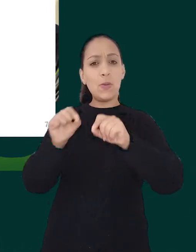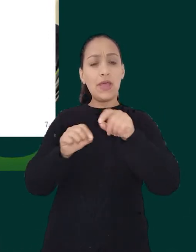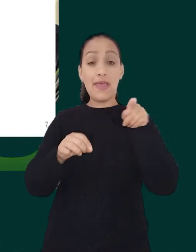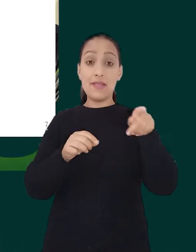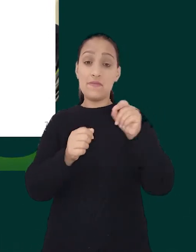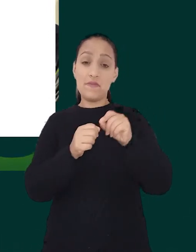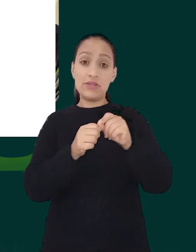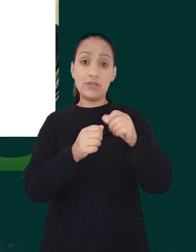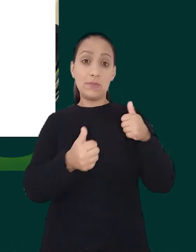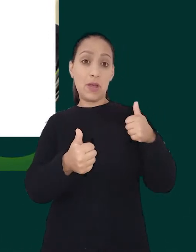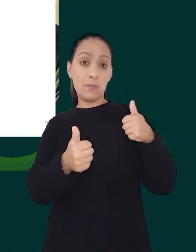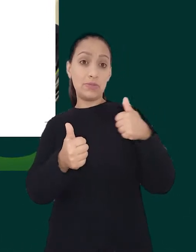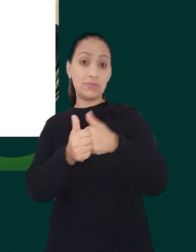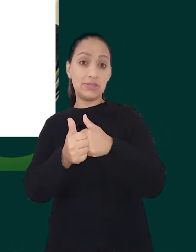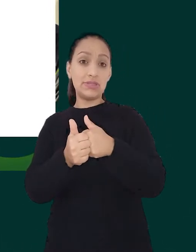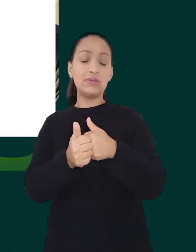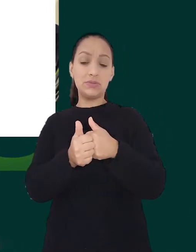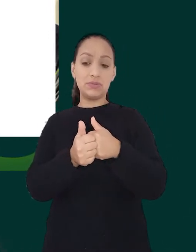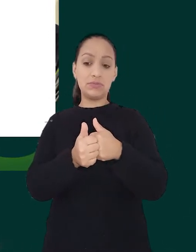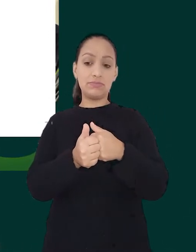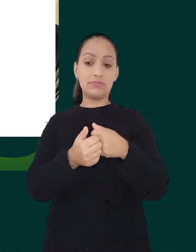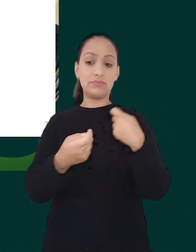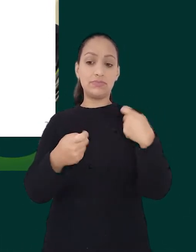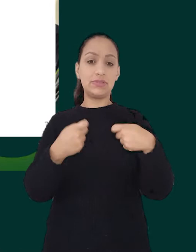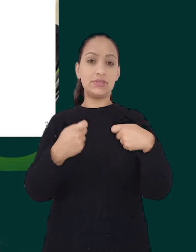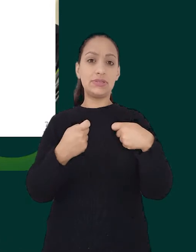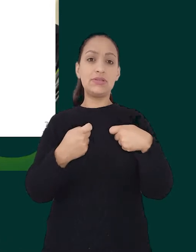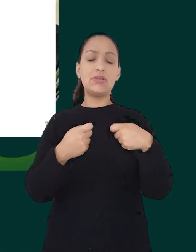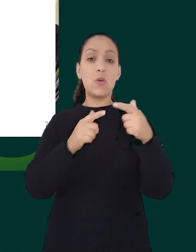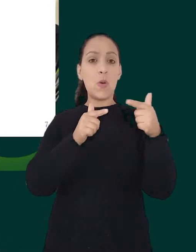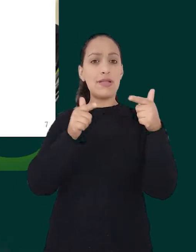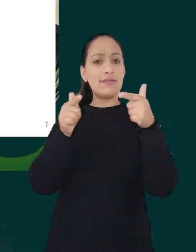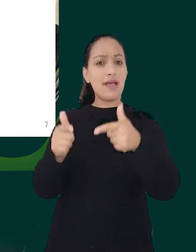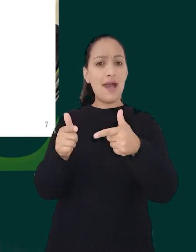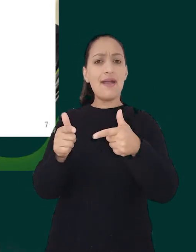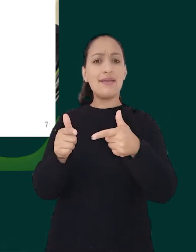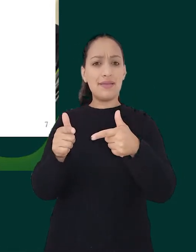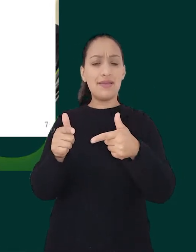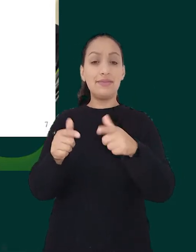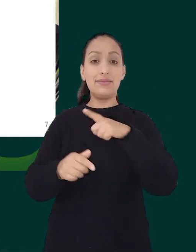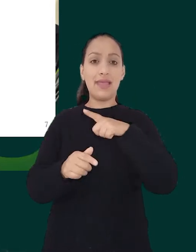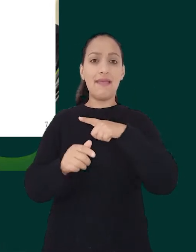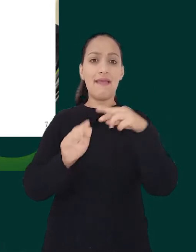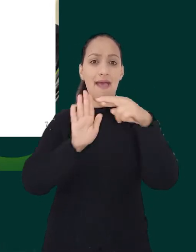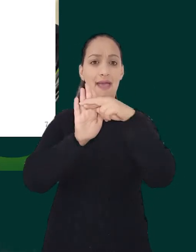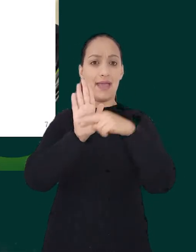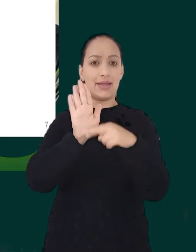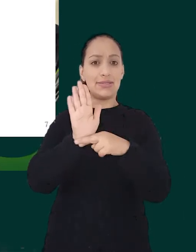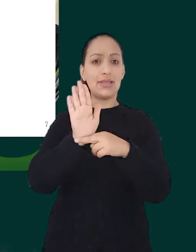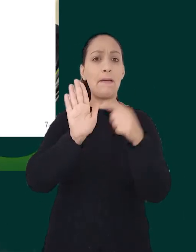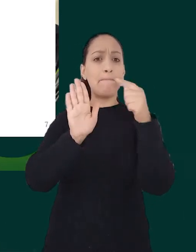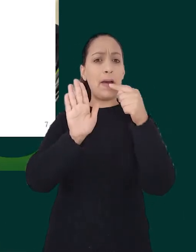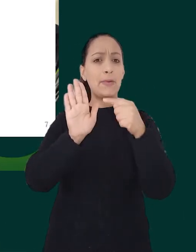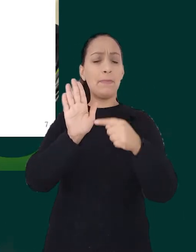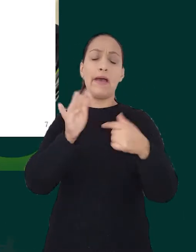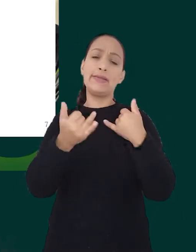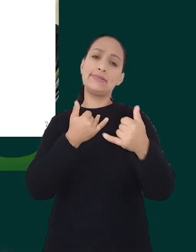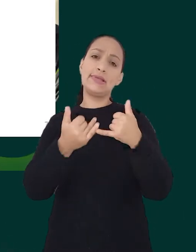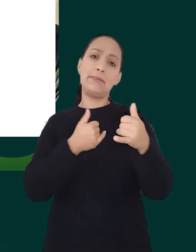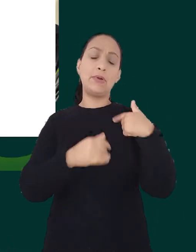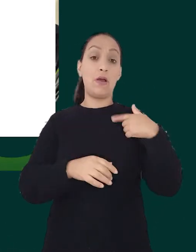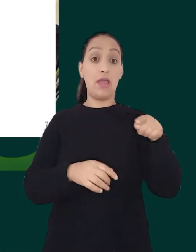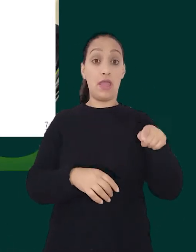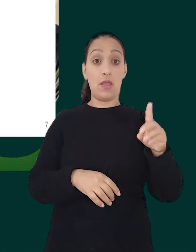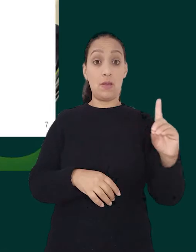uma aproximação, eu tenho que descrever que o ataque tem estas regras. Então, as regras seriam